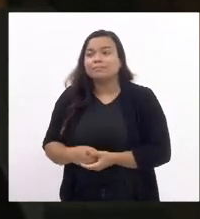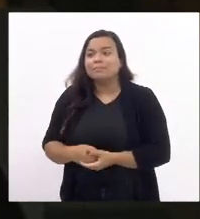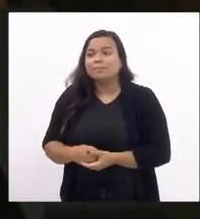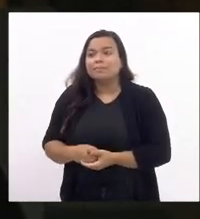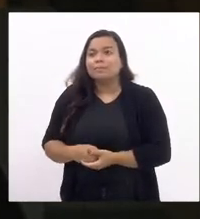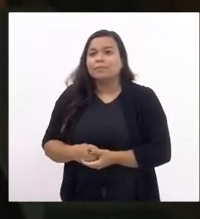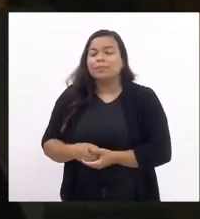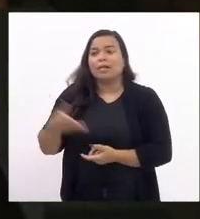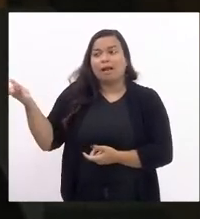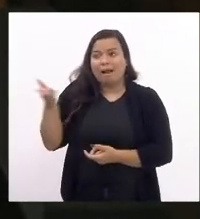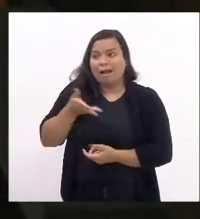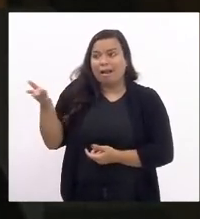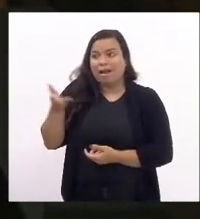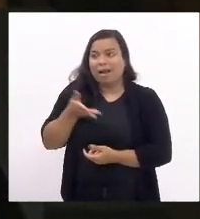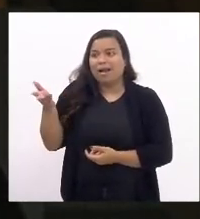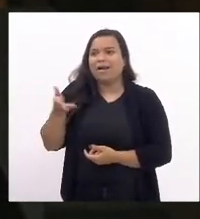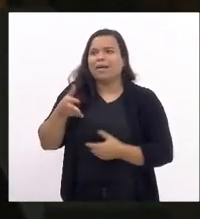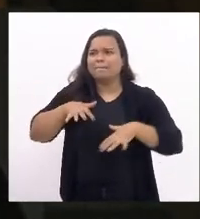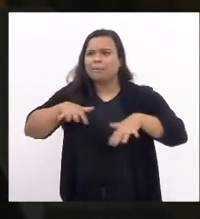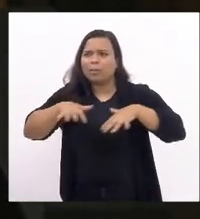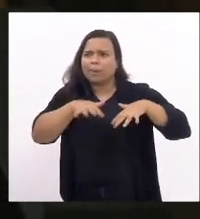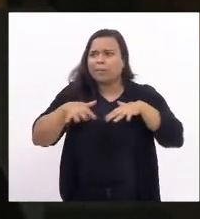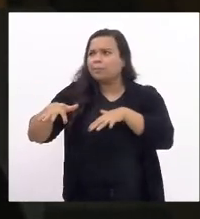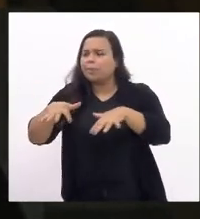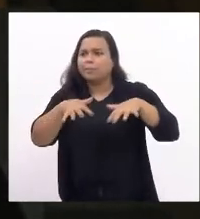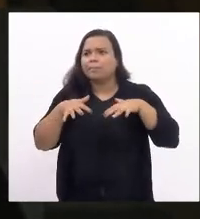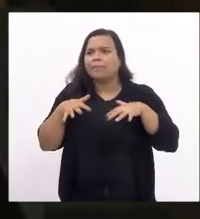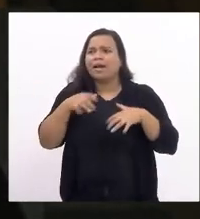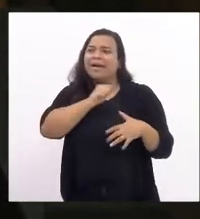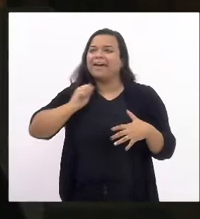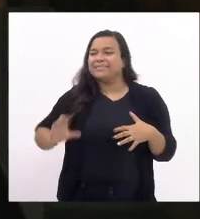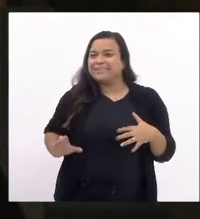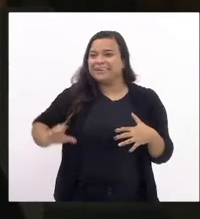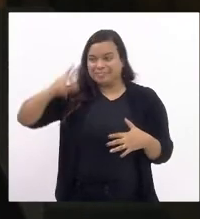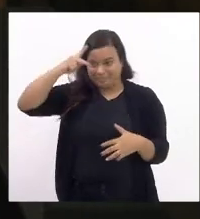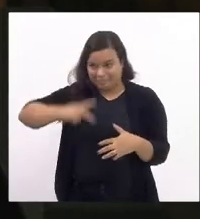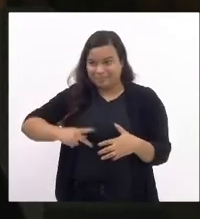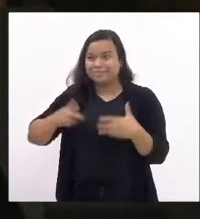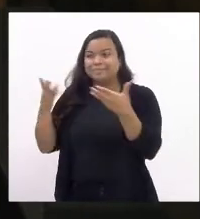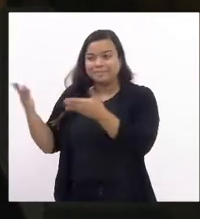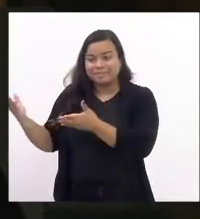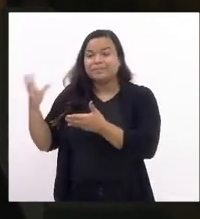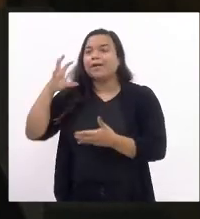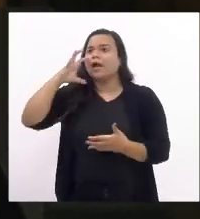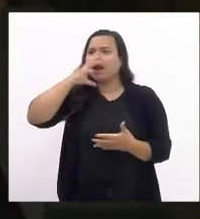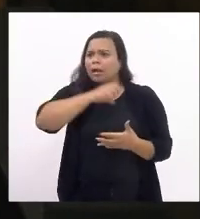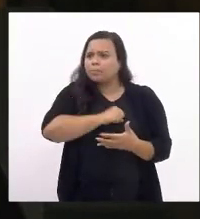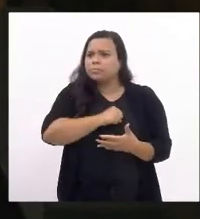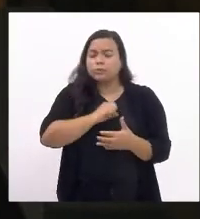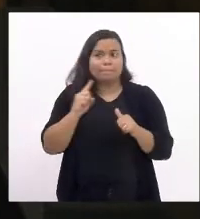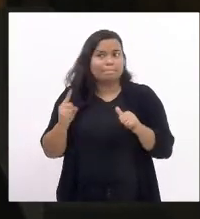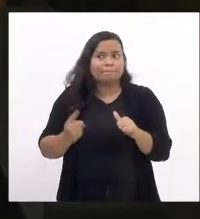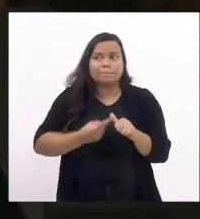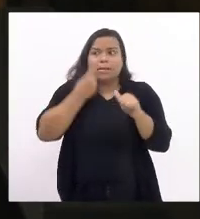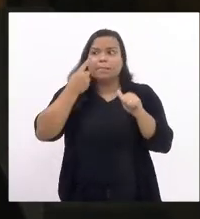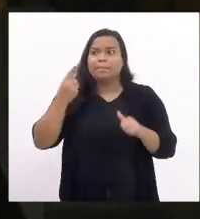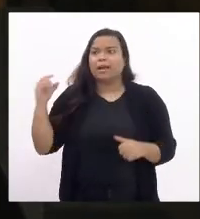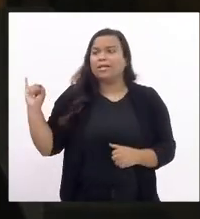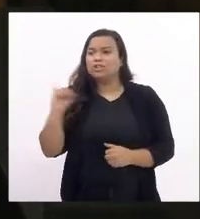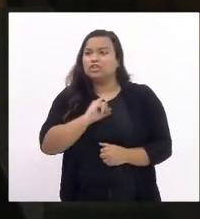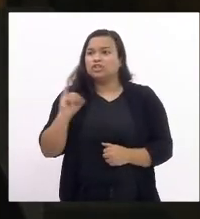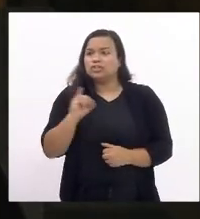pela agilidade do presidente André Siciliano, foi a primeira